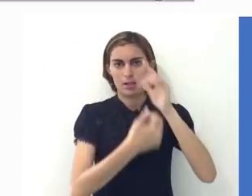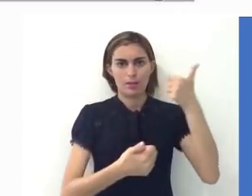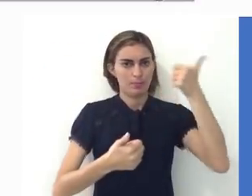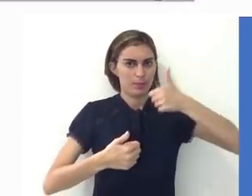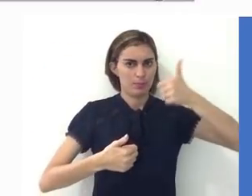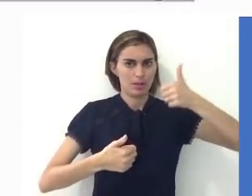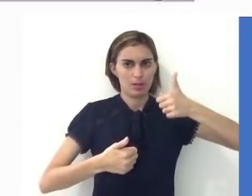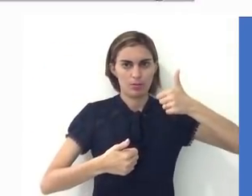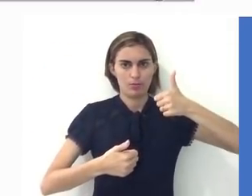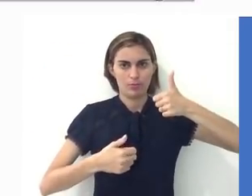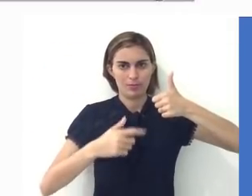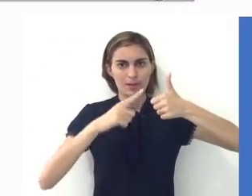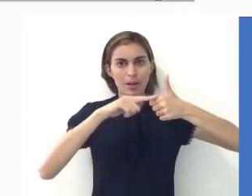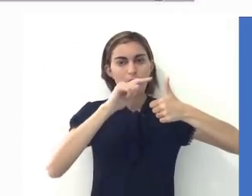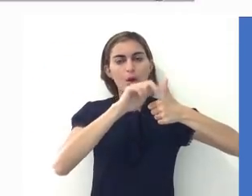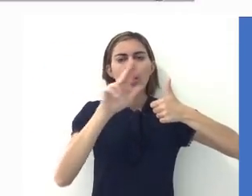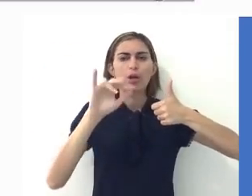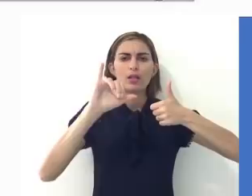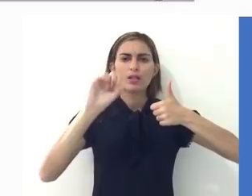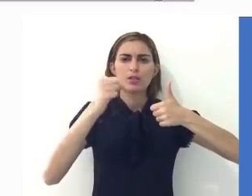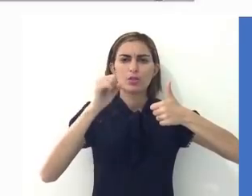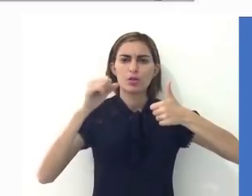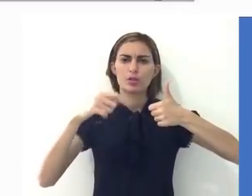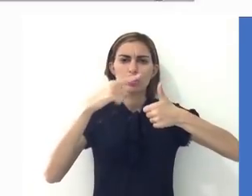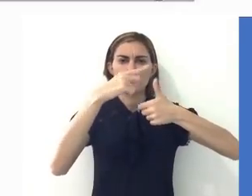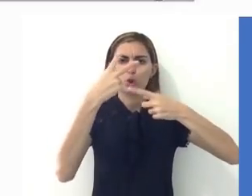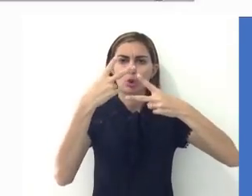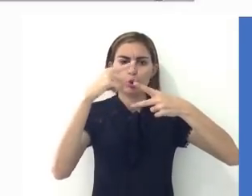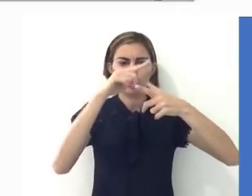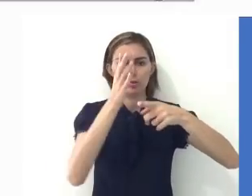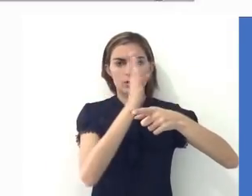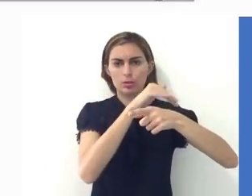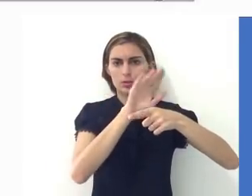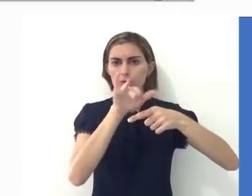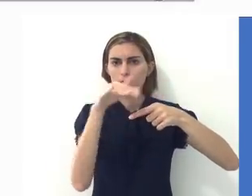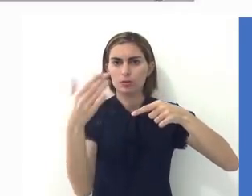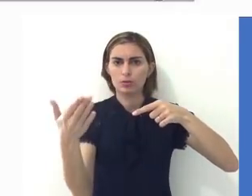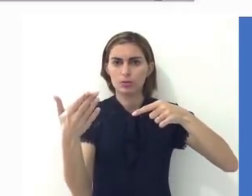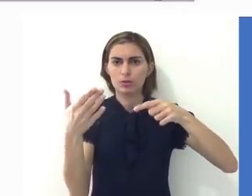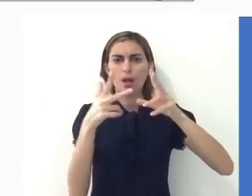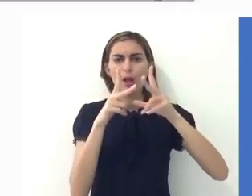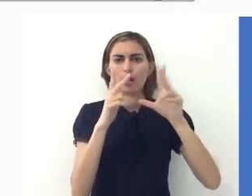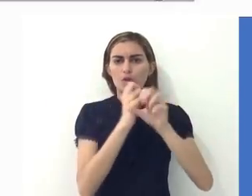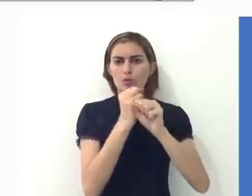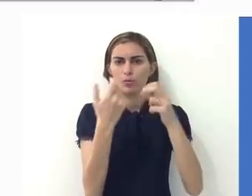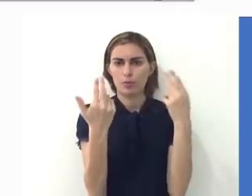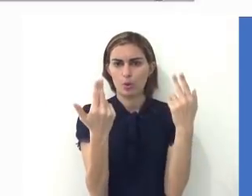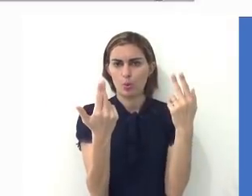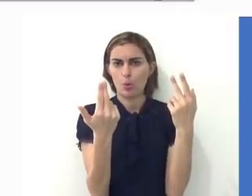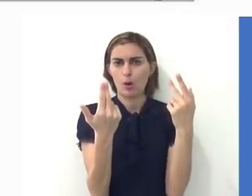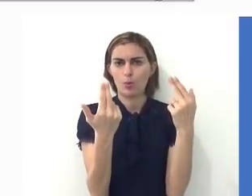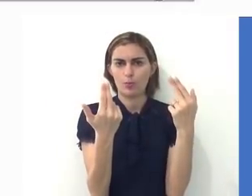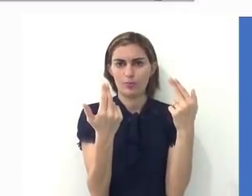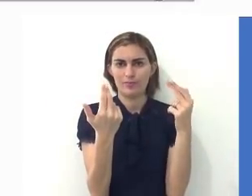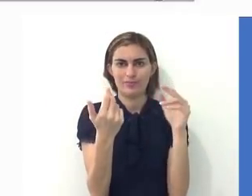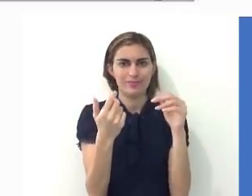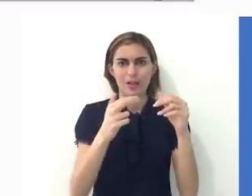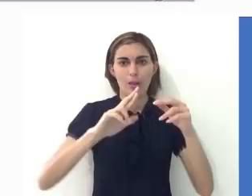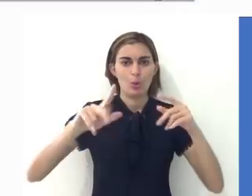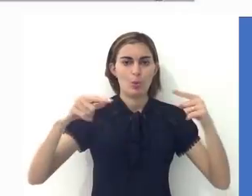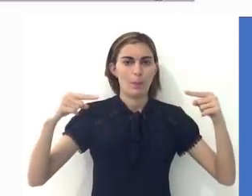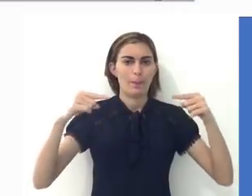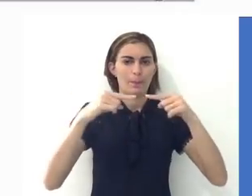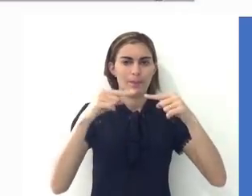trapézio, o trapézio isósceles, ele é chamado de isósceles porque tem dois lados de mesma medida, que são esses lados